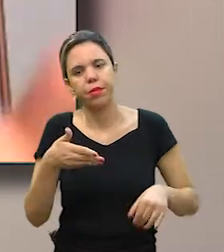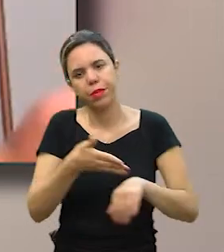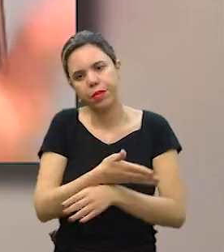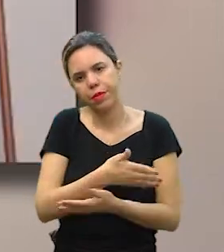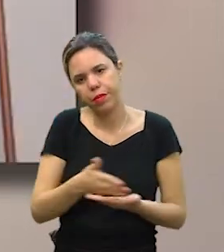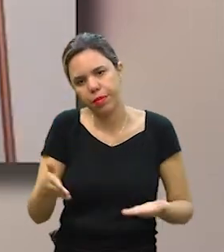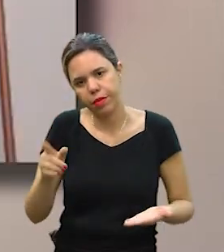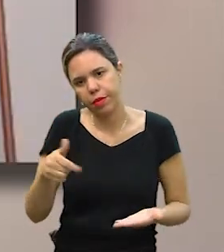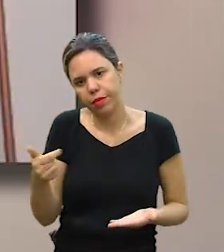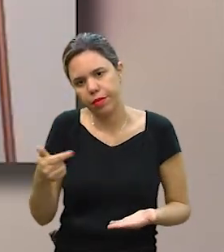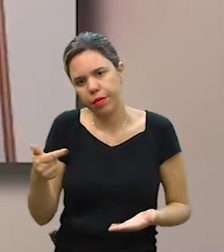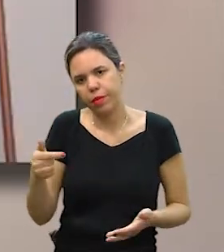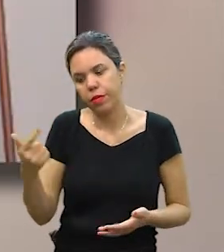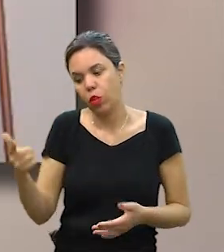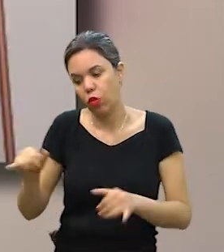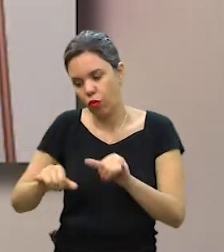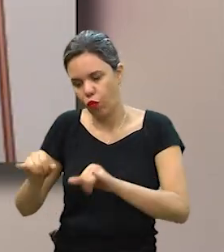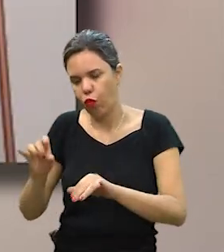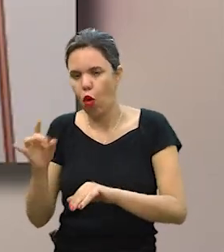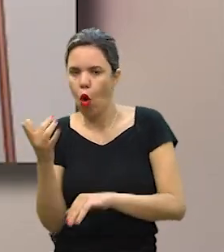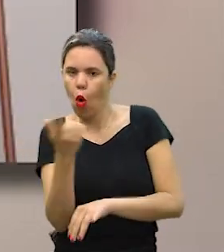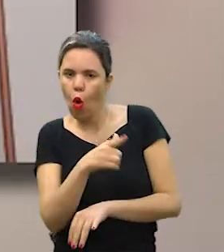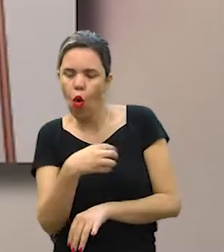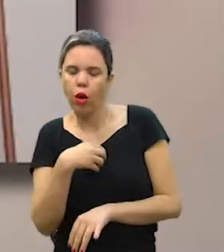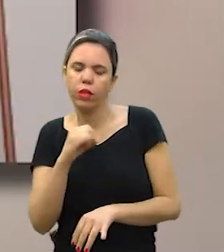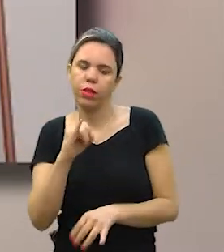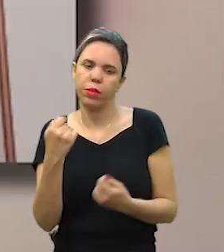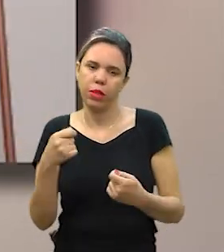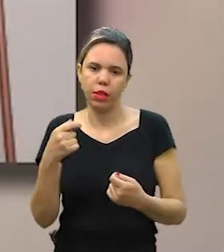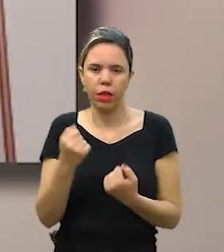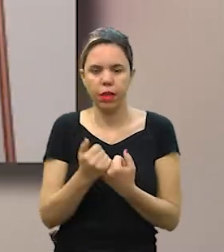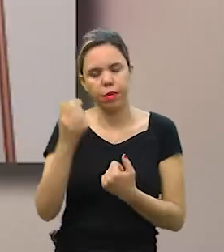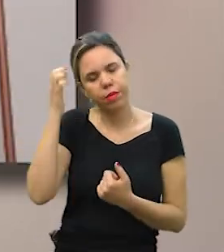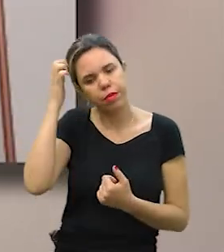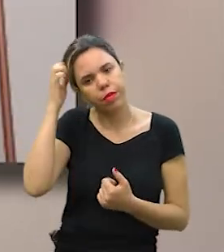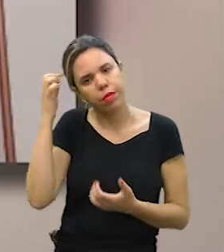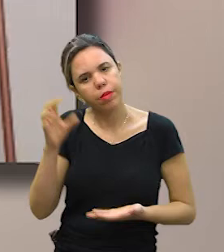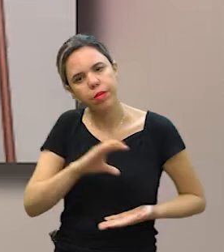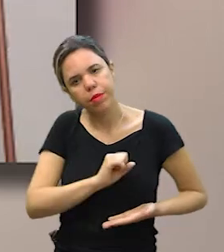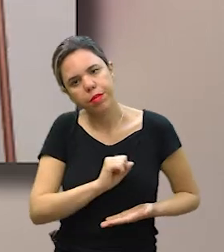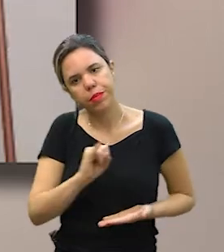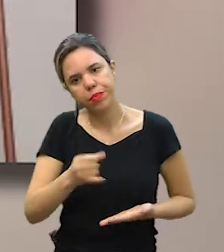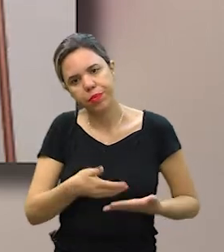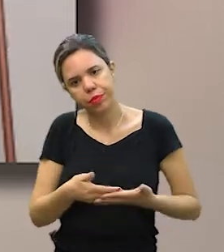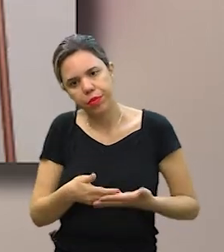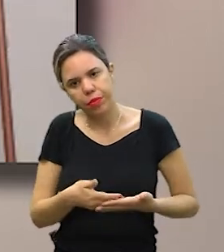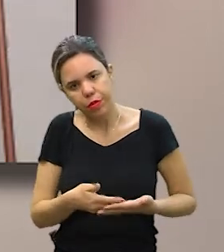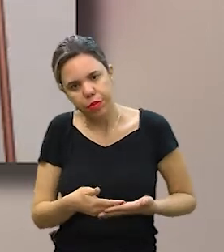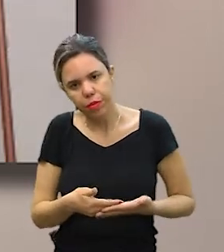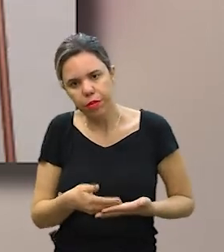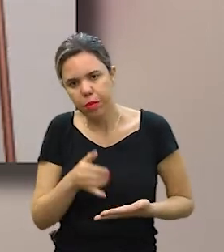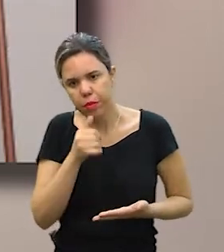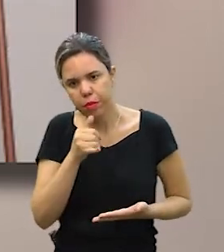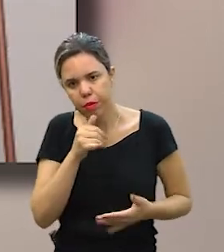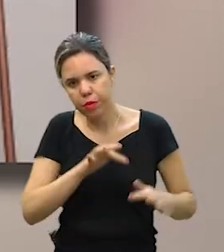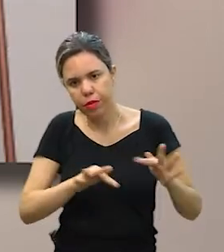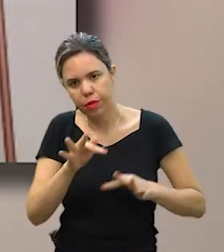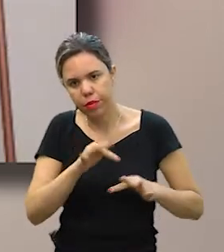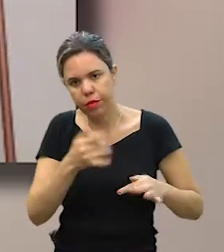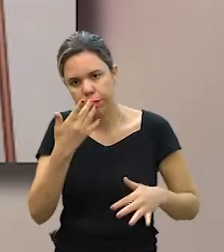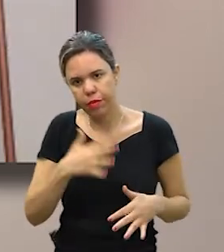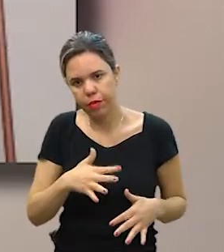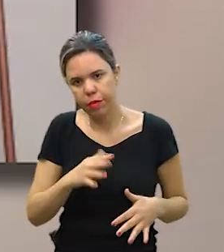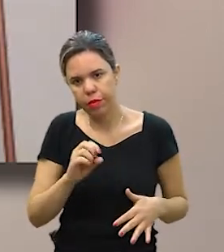vai entrar como uma segunda opção caso a gente precise amamentar esse bebê com a